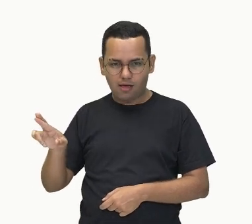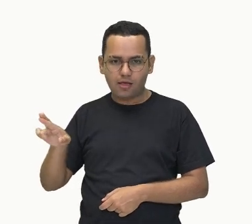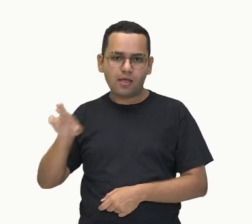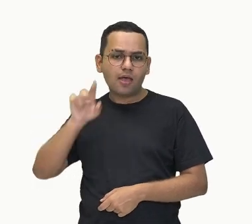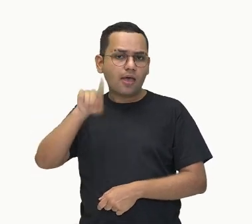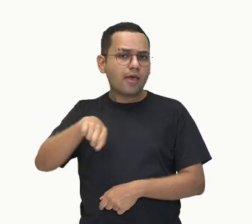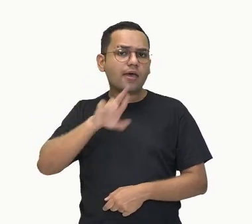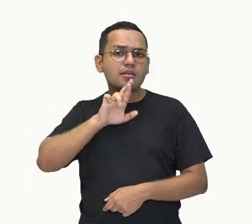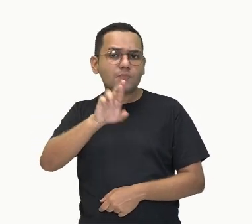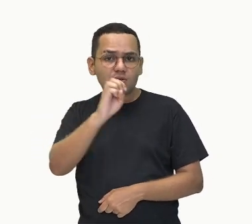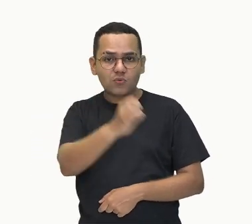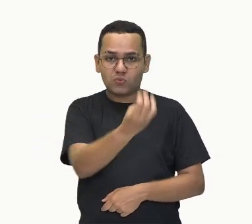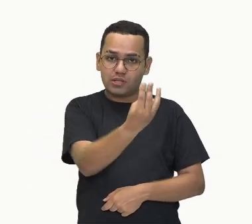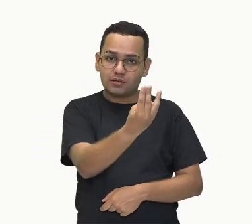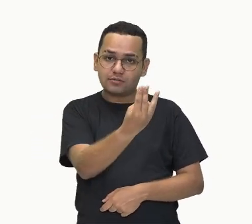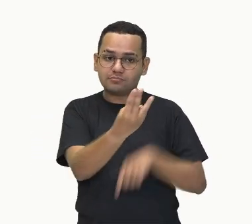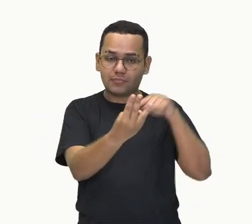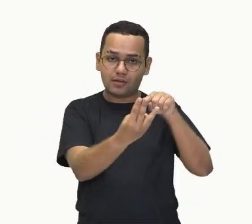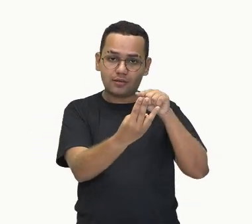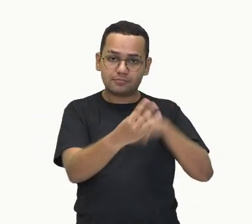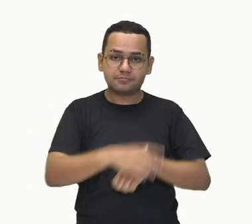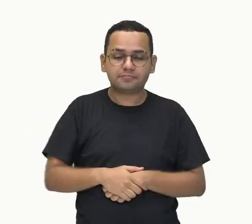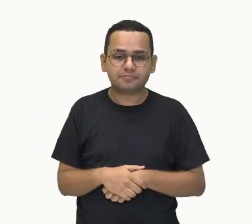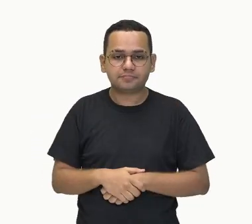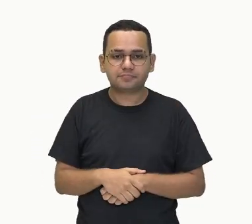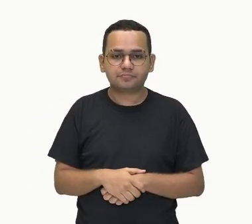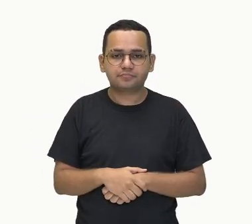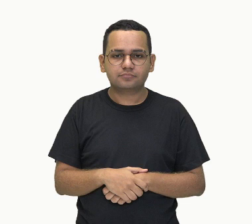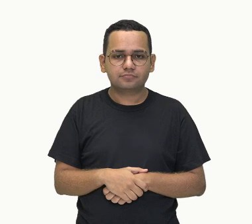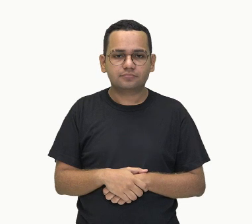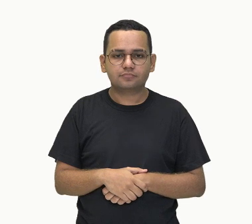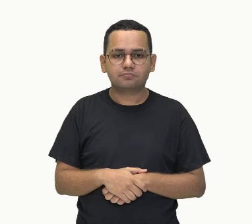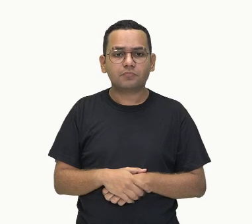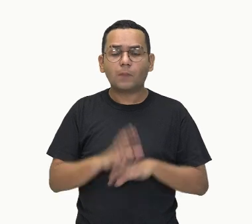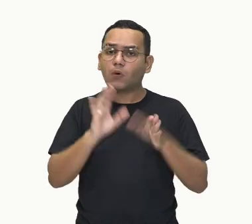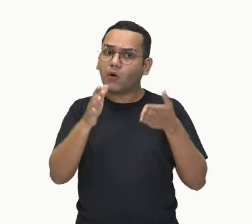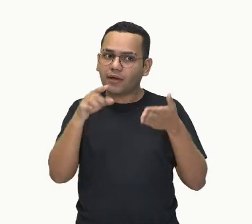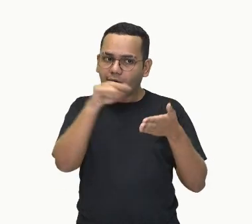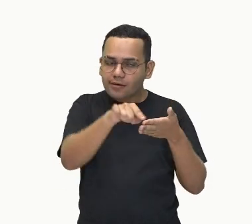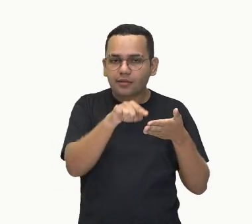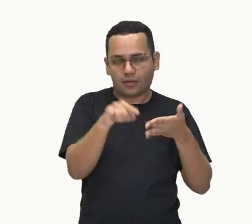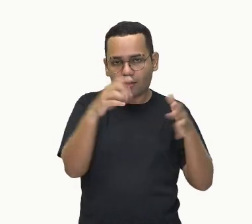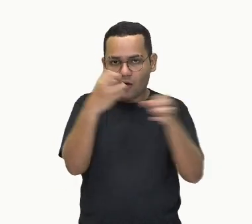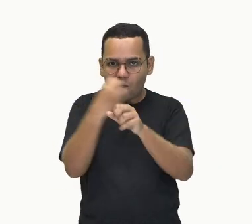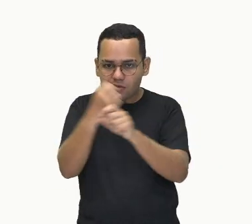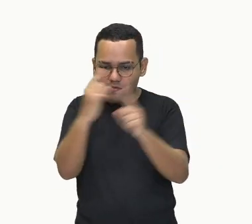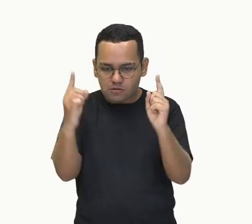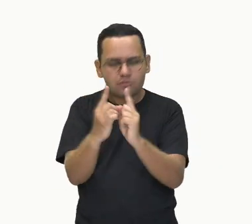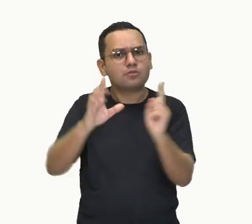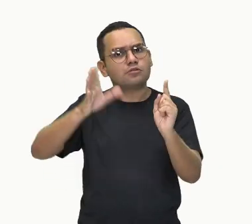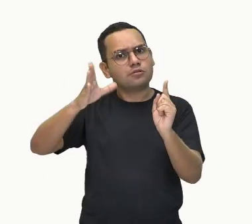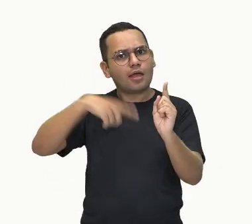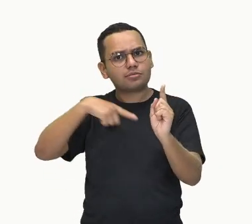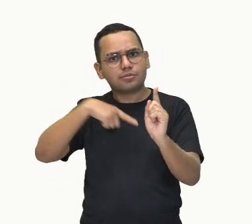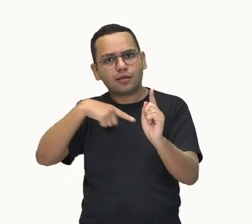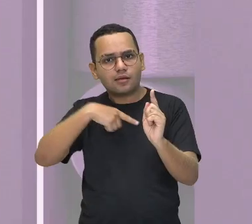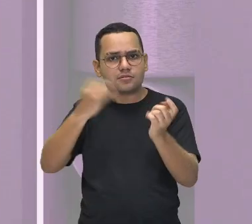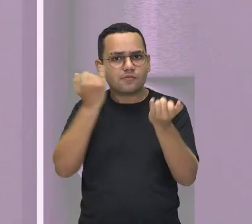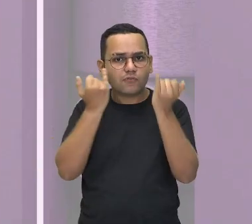reta tem essa vantagem. Ele diz para a gente quem é o coeficiente angular e também diz quem é o